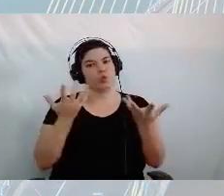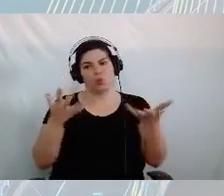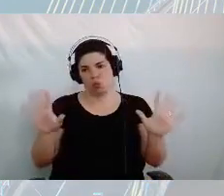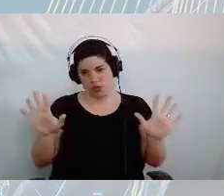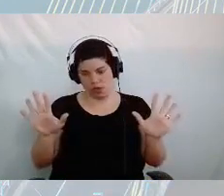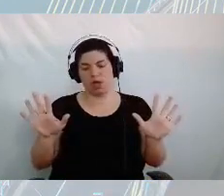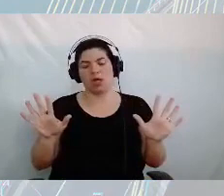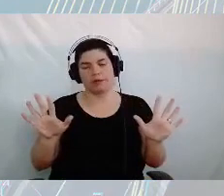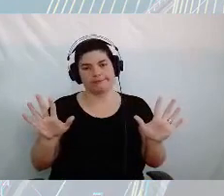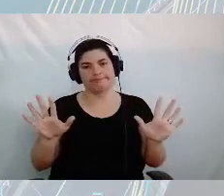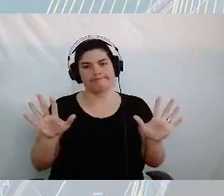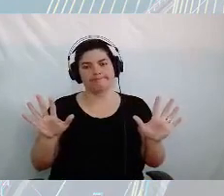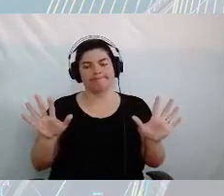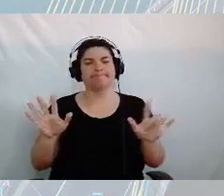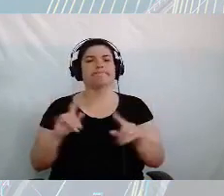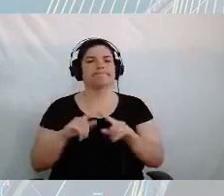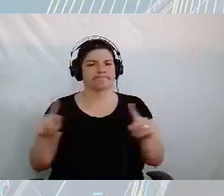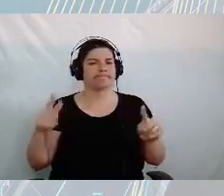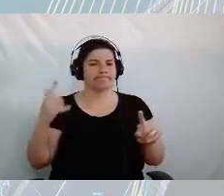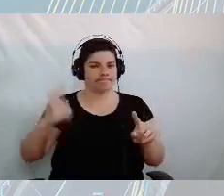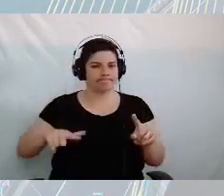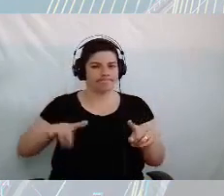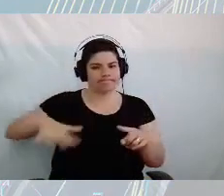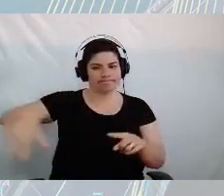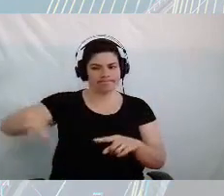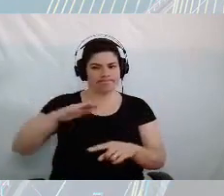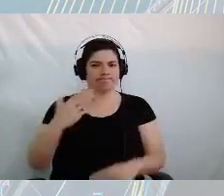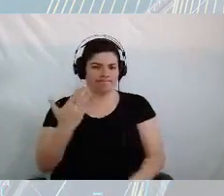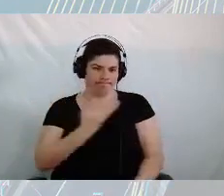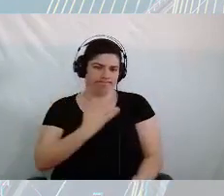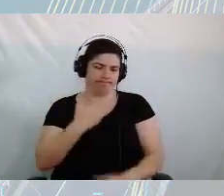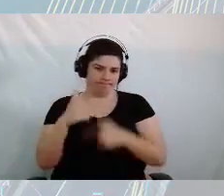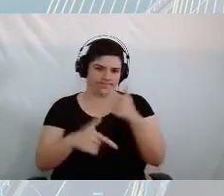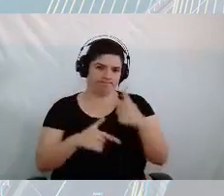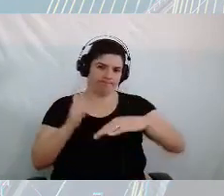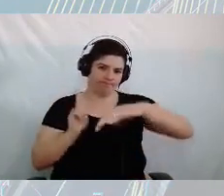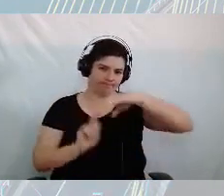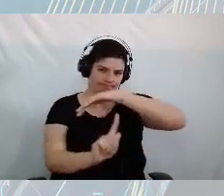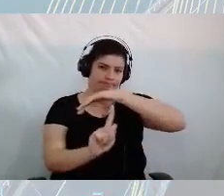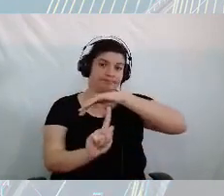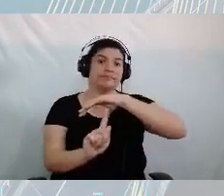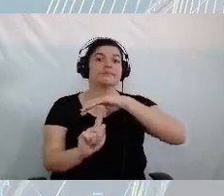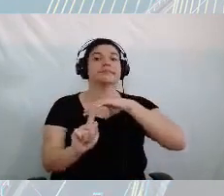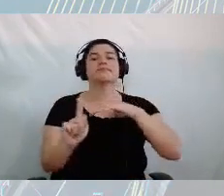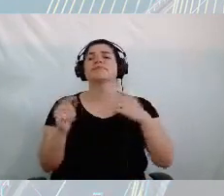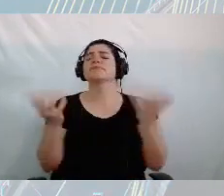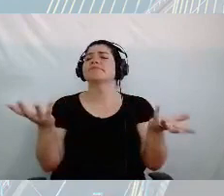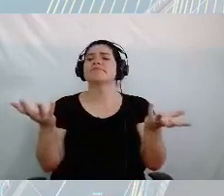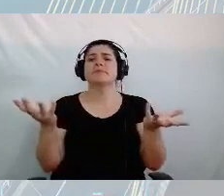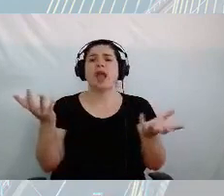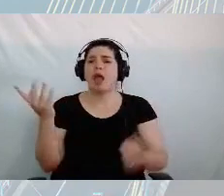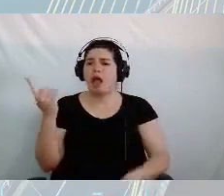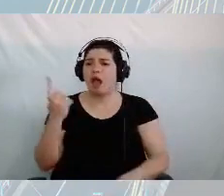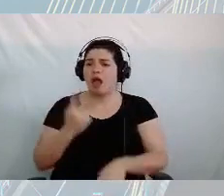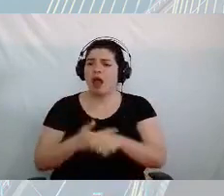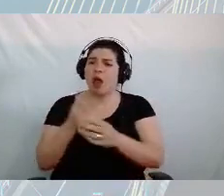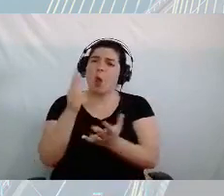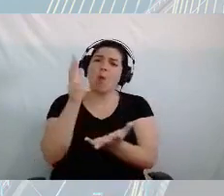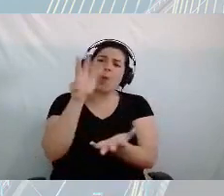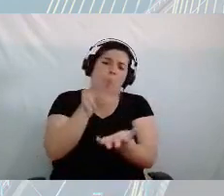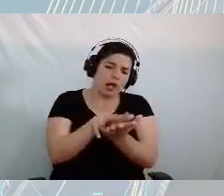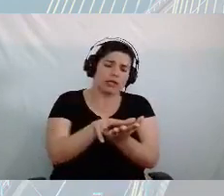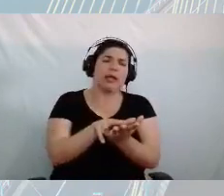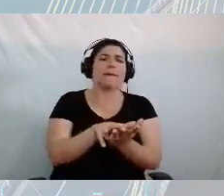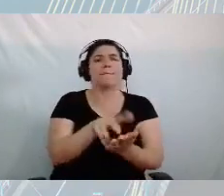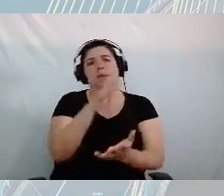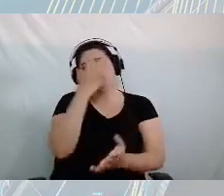produto. Mais uma vez, falando com os meus colegas que trabalham com clientes, quantas vezes a gente chegou na hora da homologação e escuta aquela famosa